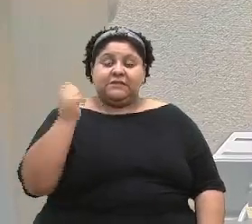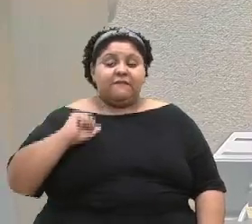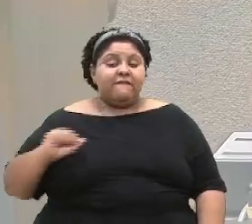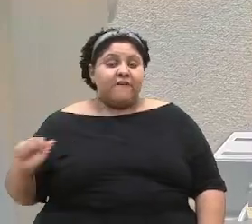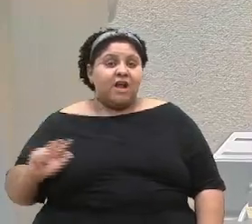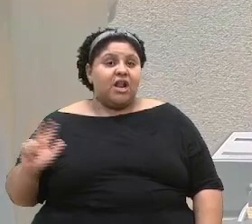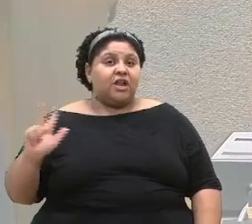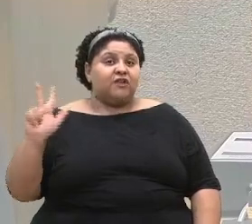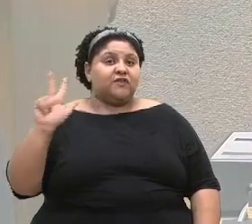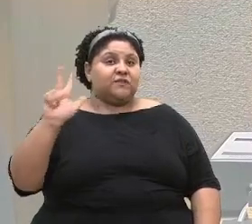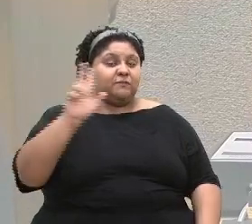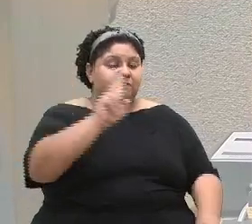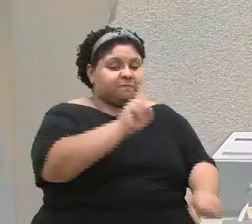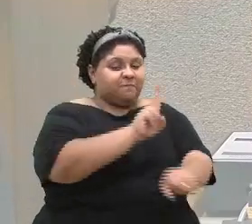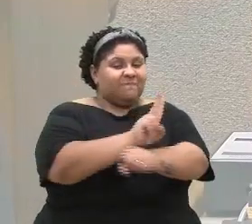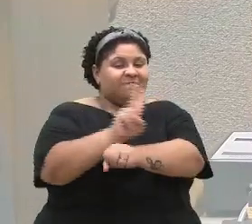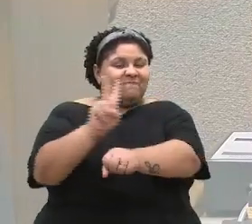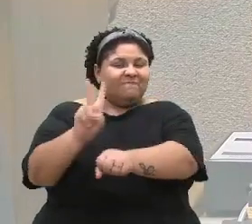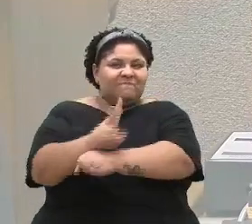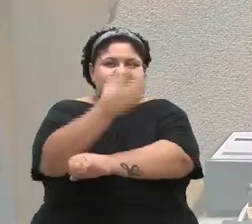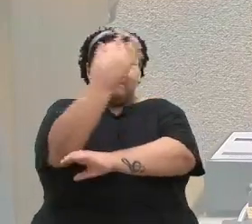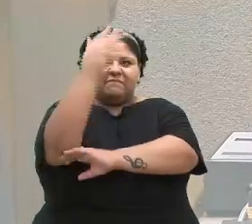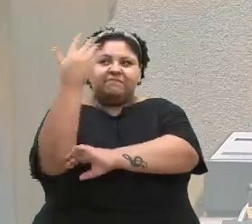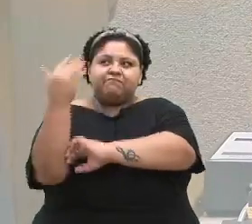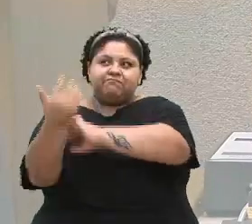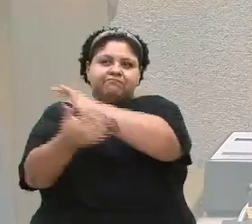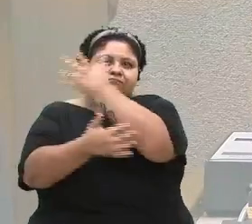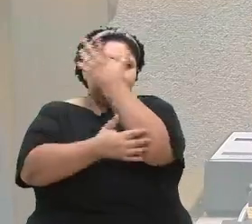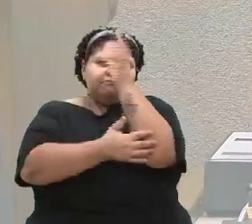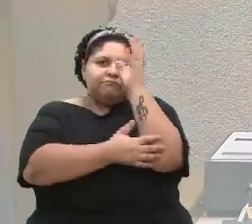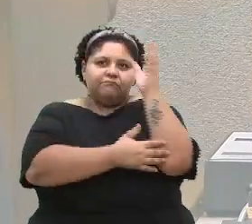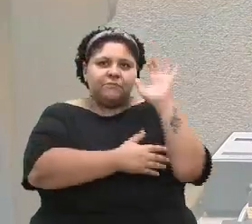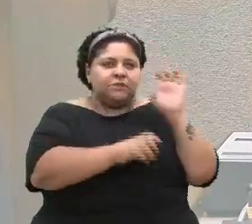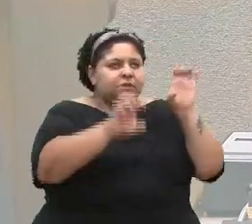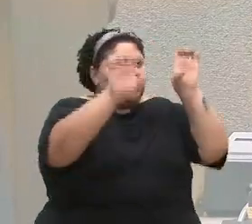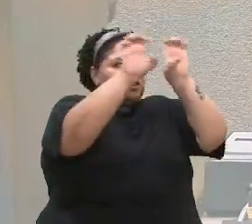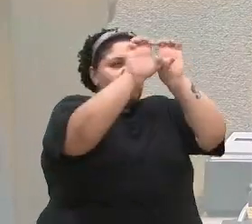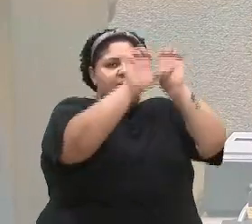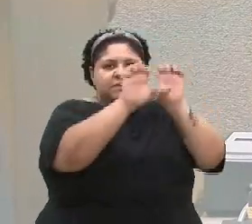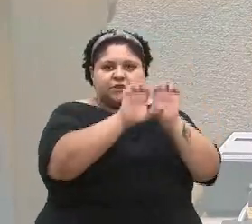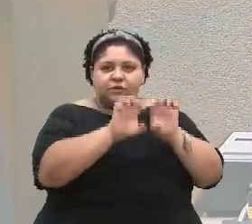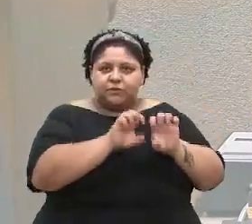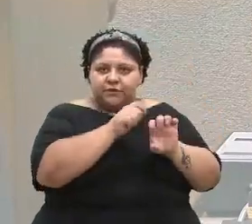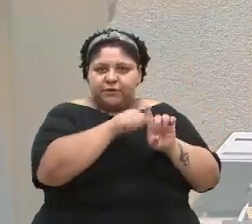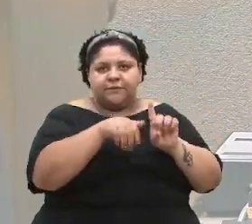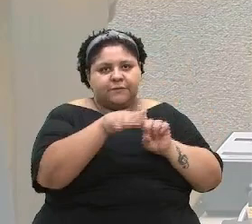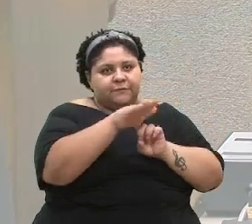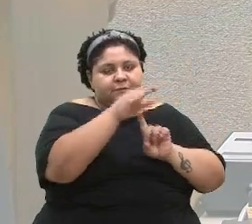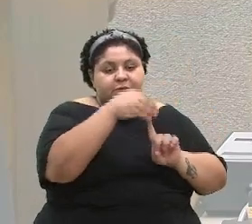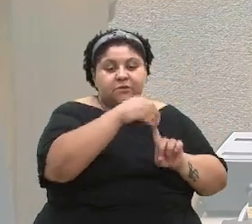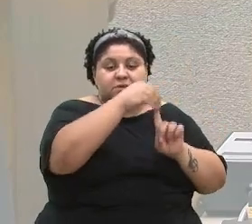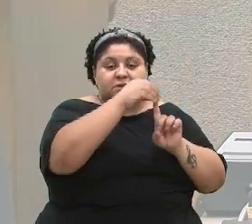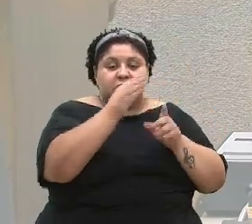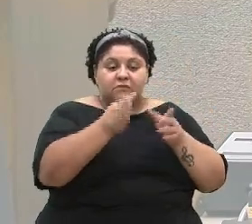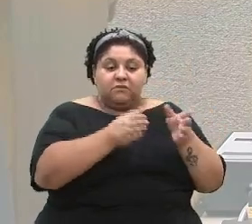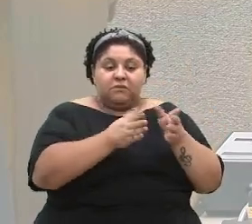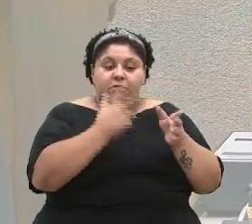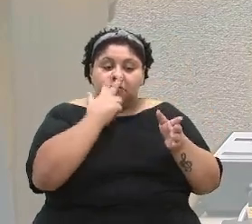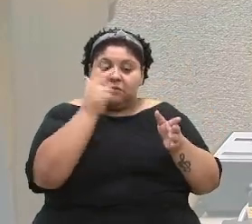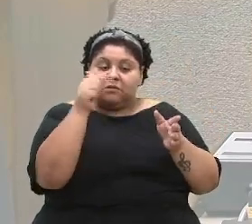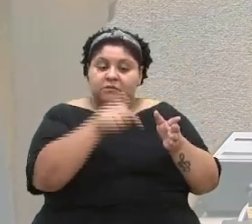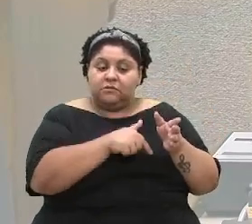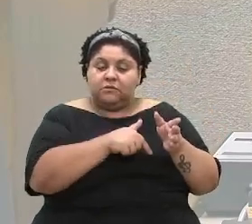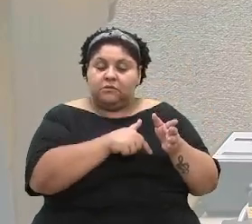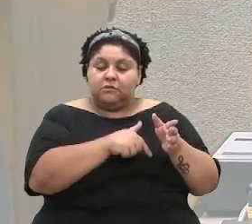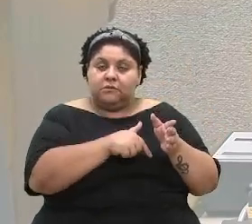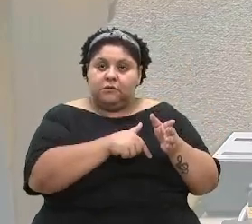valorização do cuidado com o meio ambiente, com as estruturas de sociedade, principalmente num período como esse, né, onde